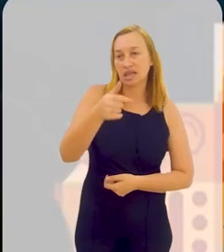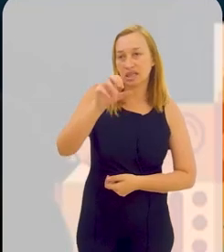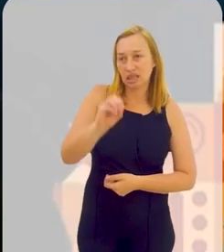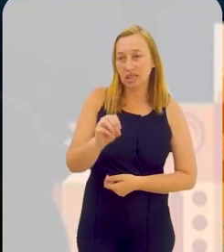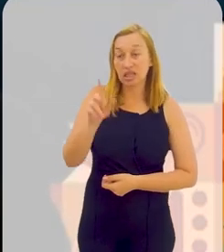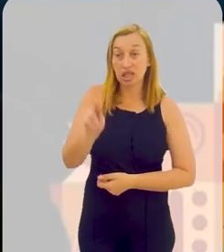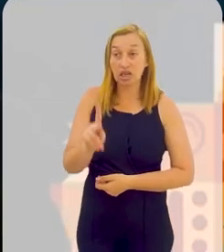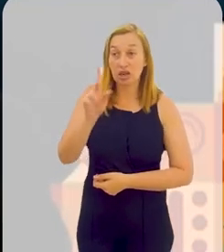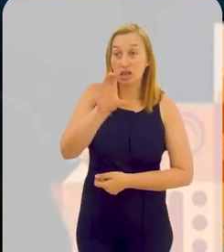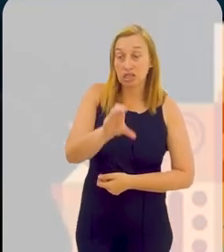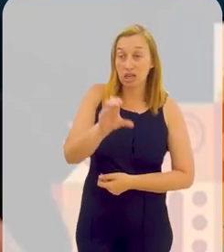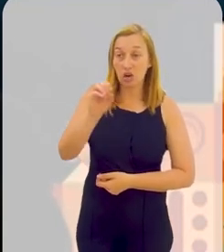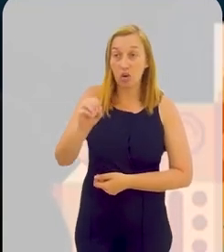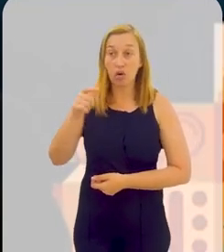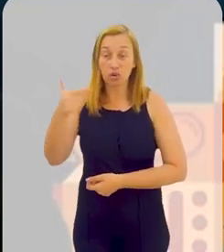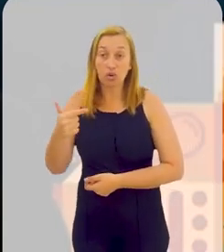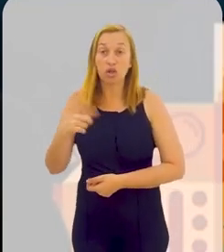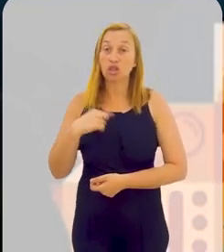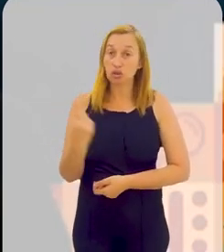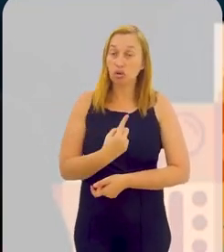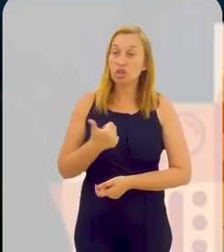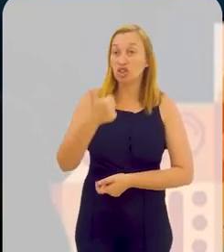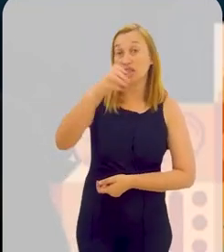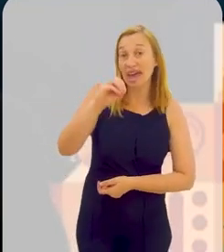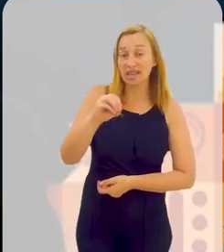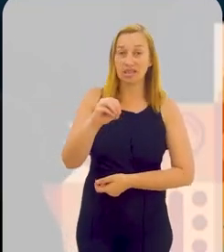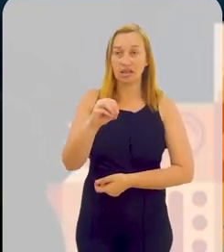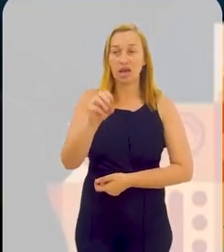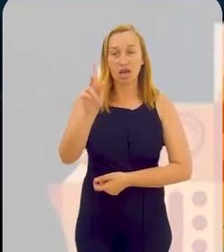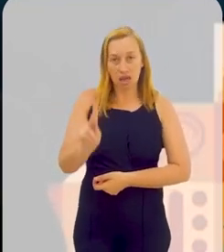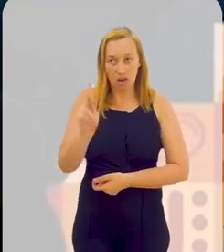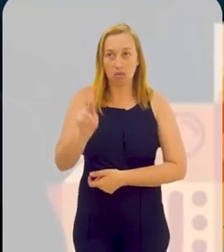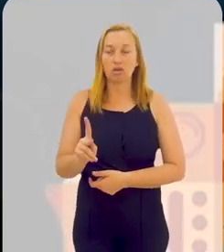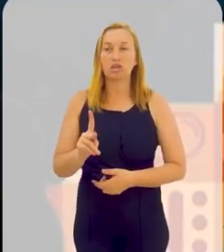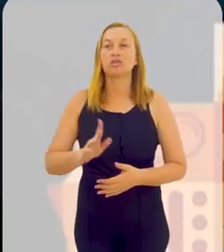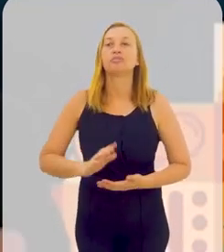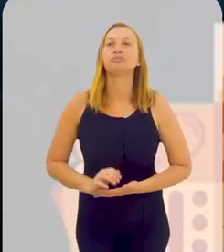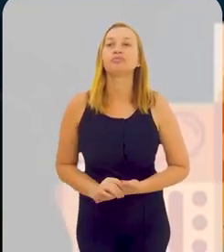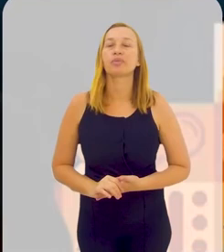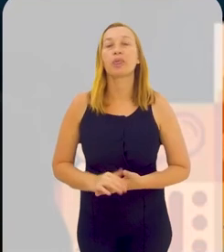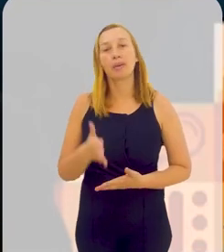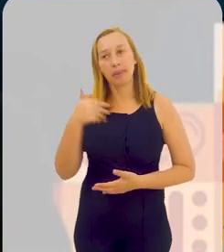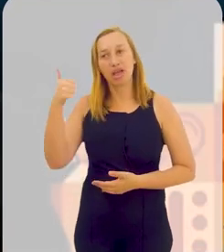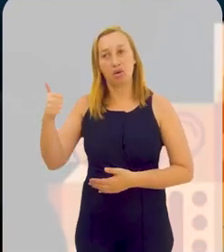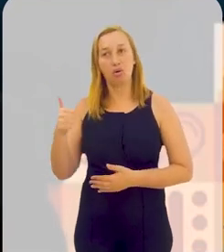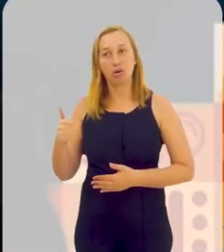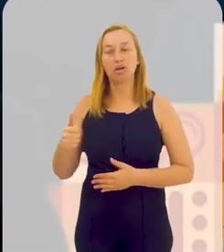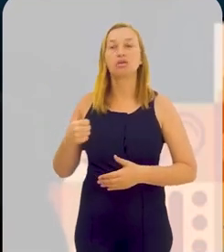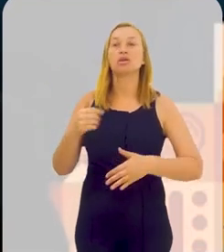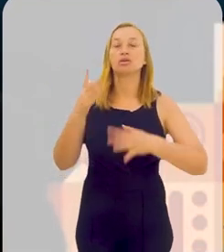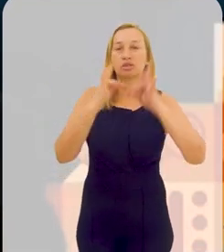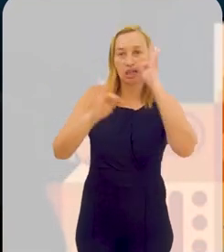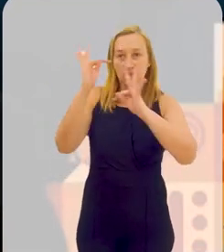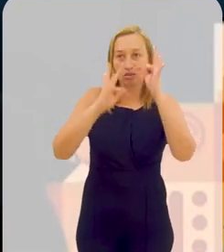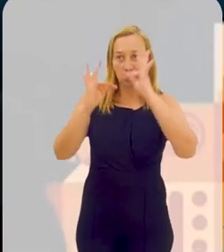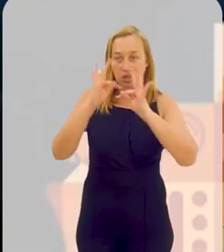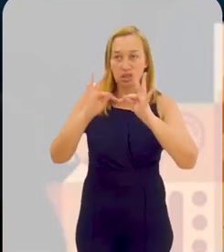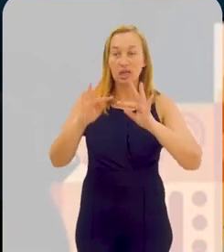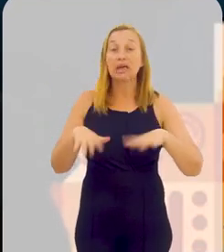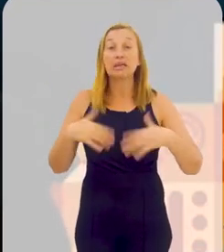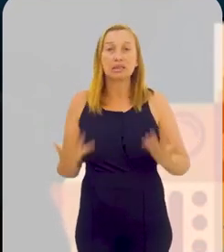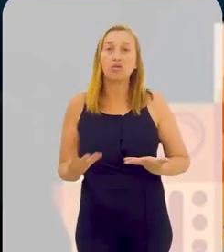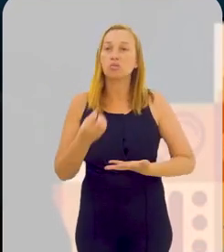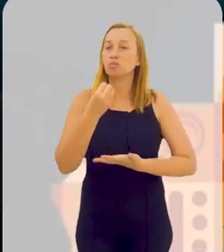70 quilos de CO2. E nós estamos na faixa de 10 quilos de CO2, né? E com perspectiva de melhora, com muita tecnologia.